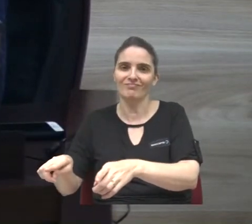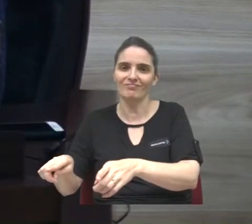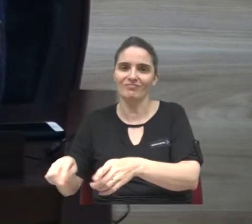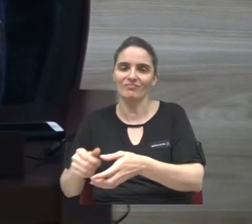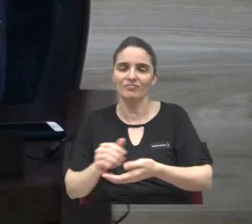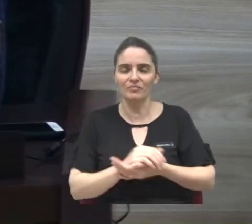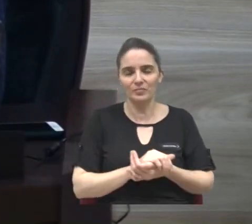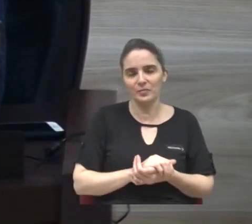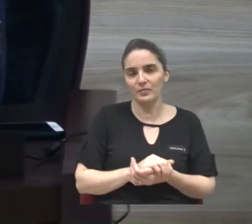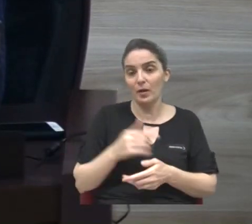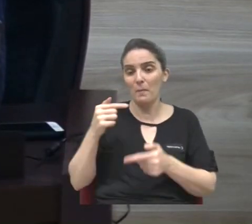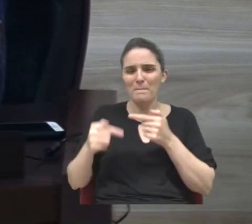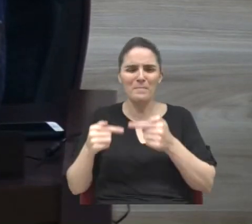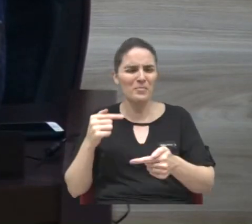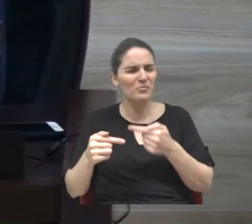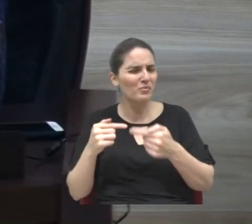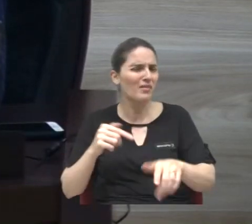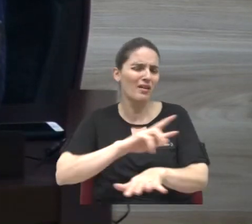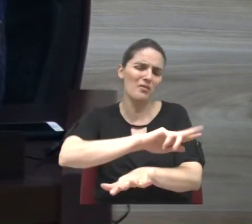discussão